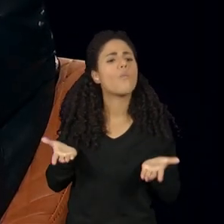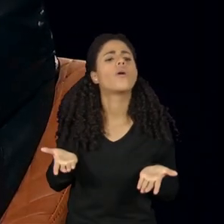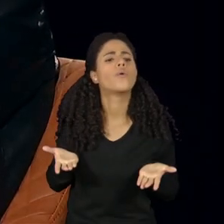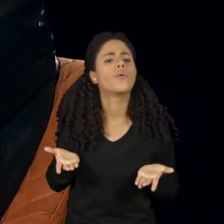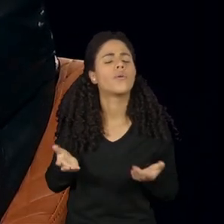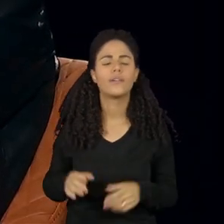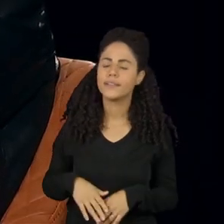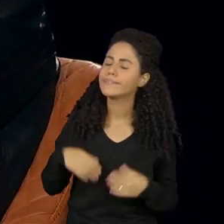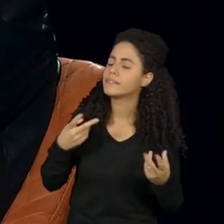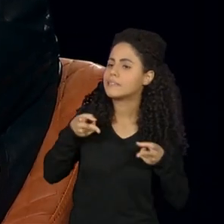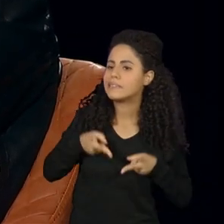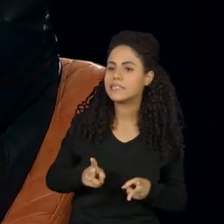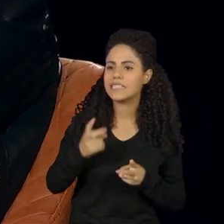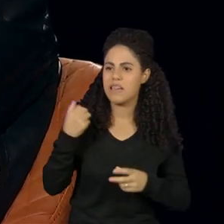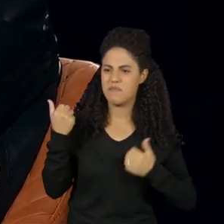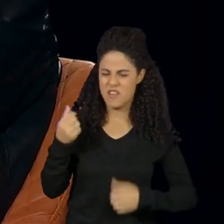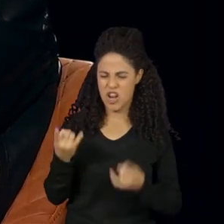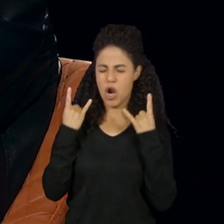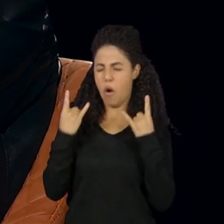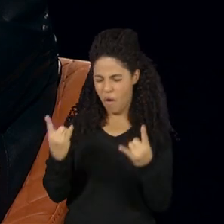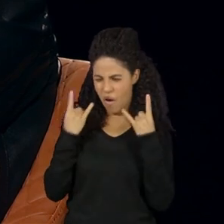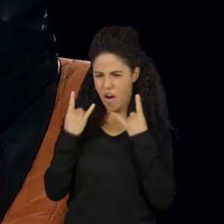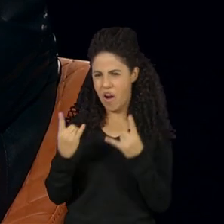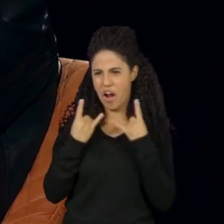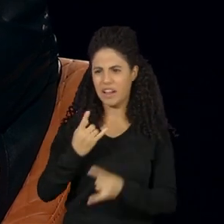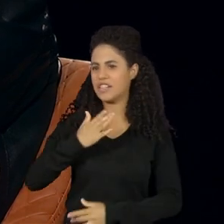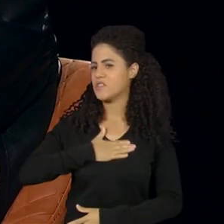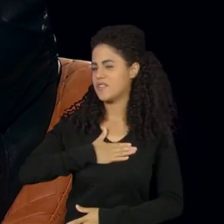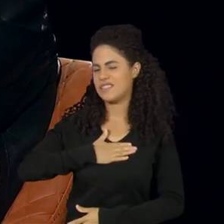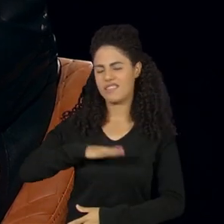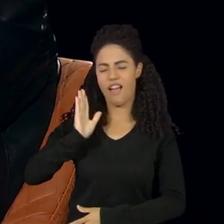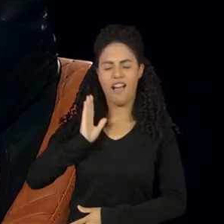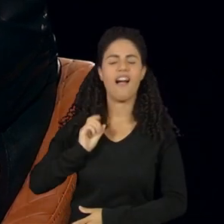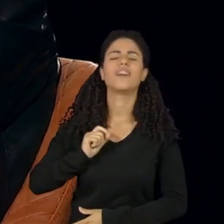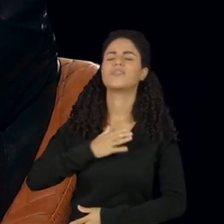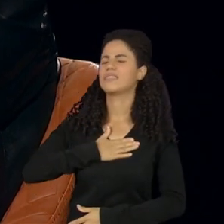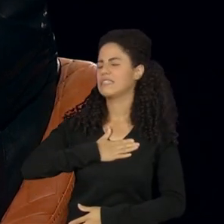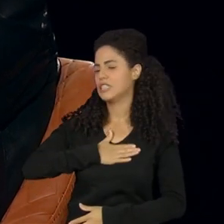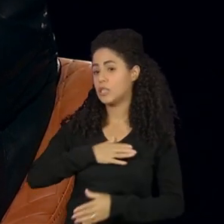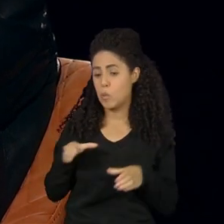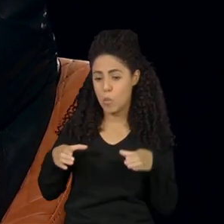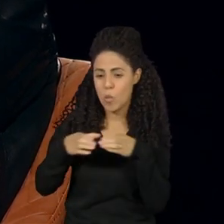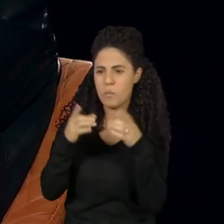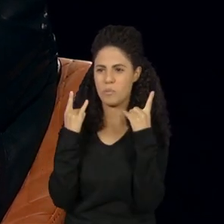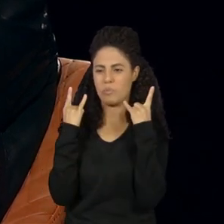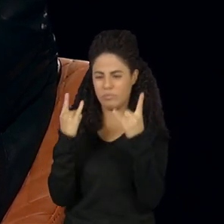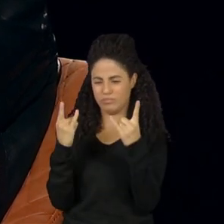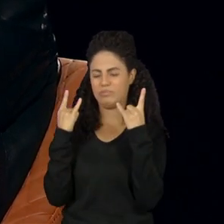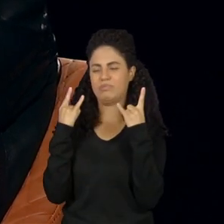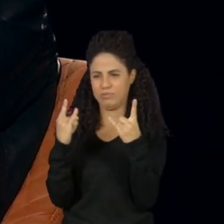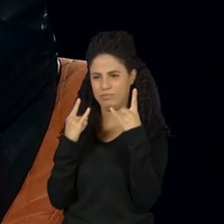sim. Eu sempre quis ser roqueiro, né? Eu sempre quis ter uma banda de rock. Né? E